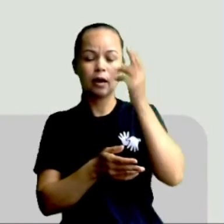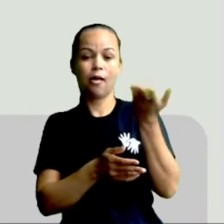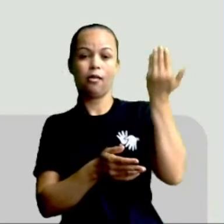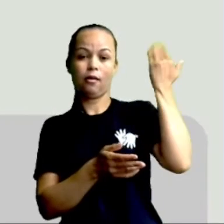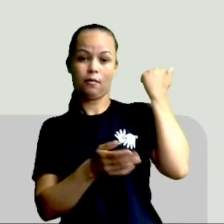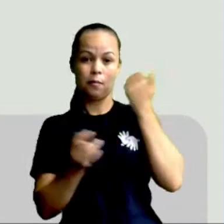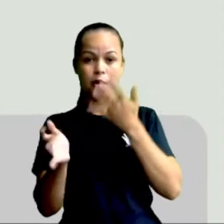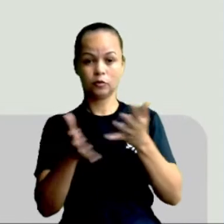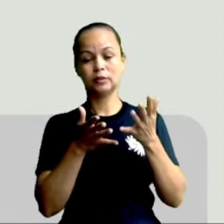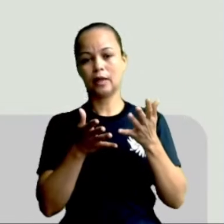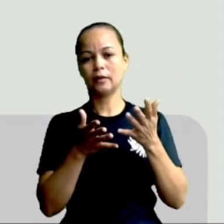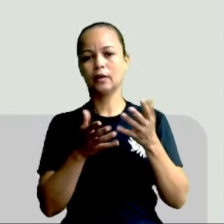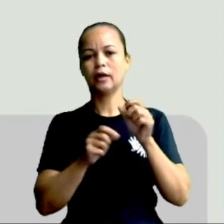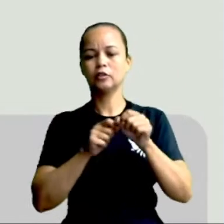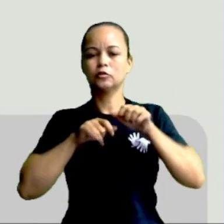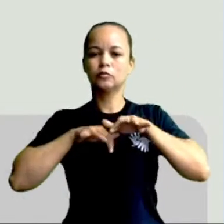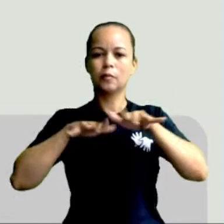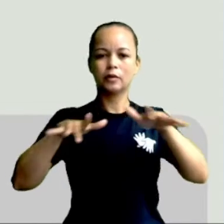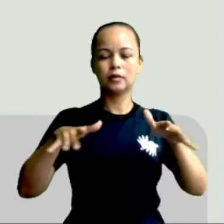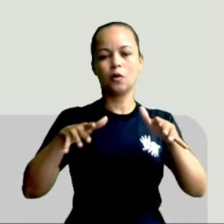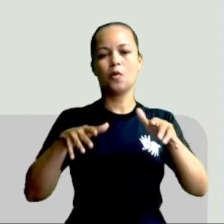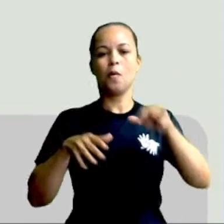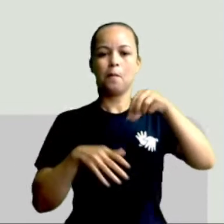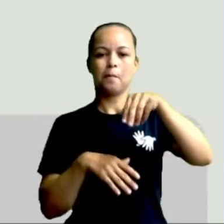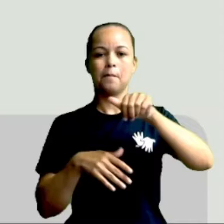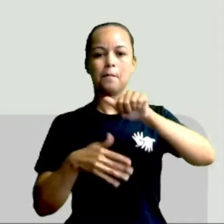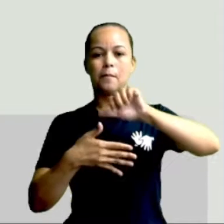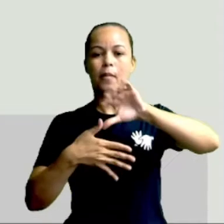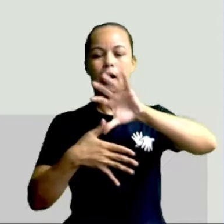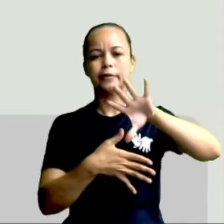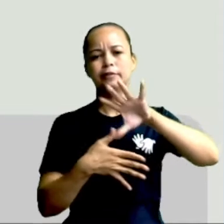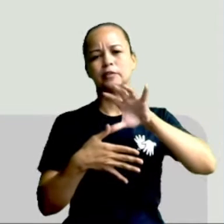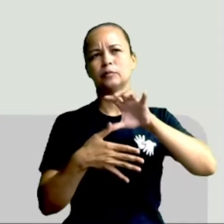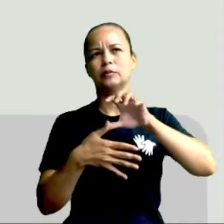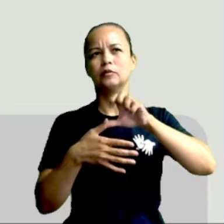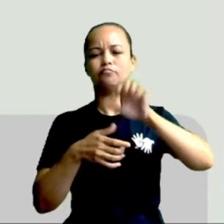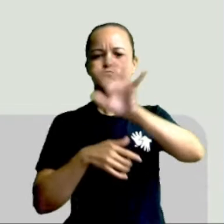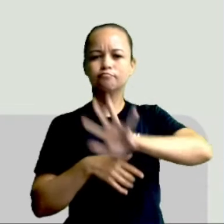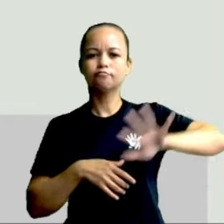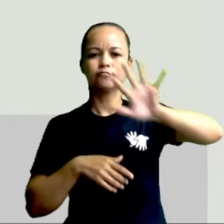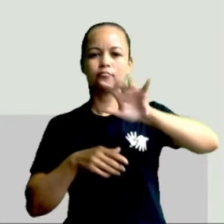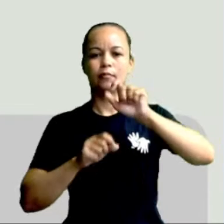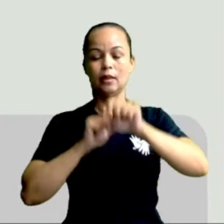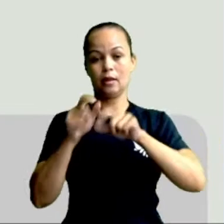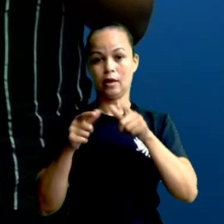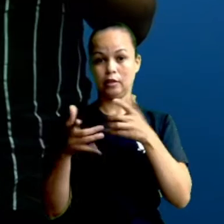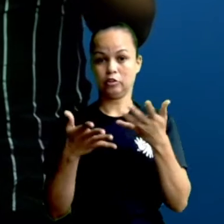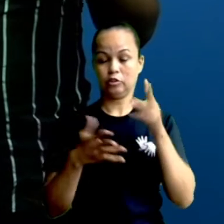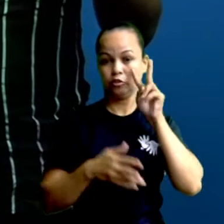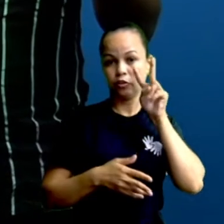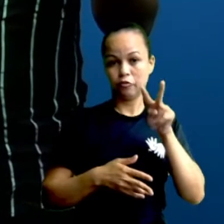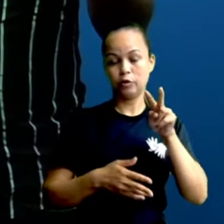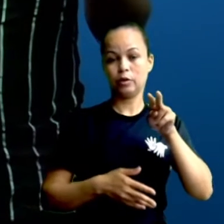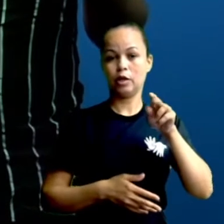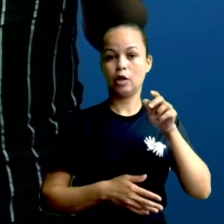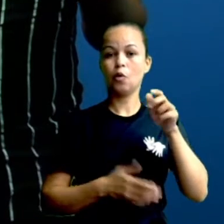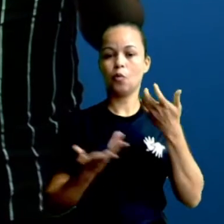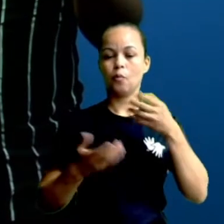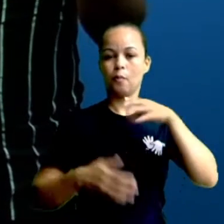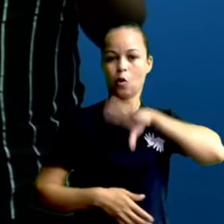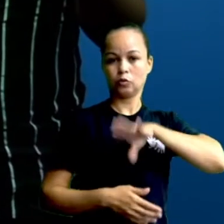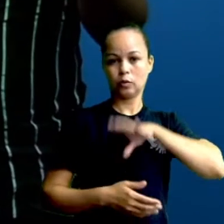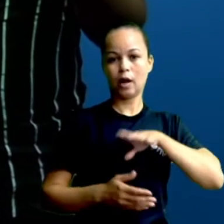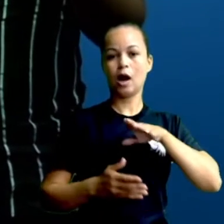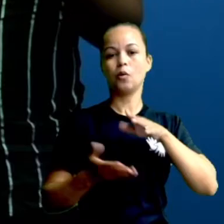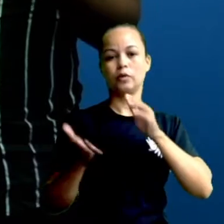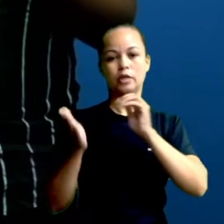aula de História, a gente estudou sobre a expansão marítima e comercial da Europa. A gente viu que Portugal e Espanha, eles se lançaram ao mar, né,